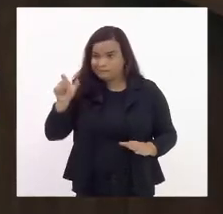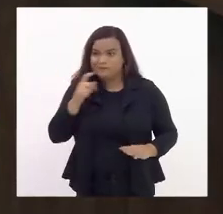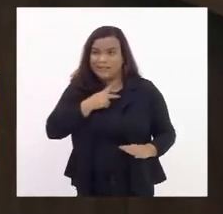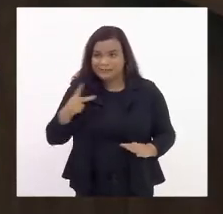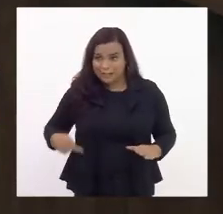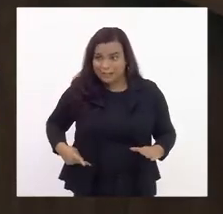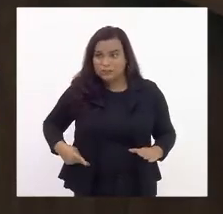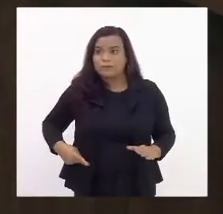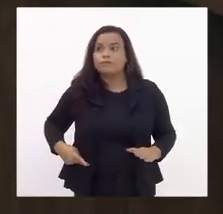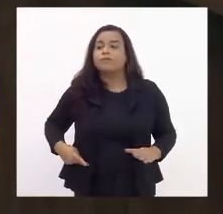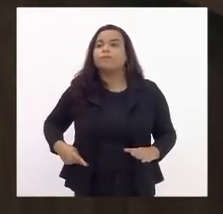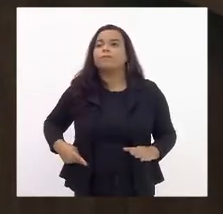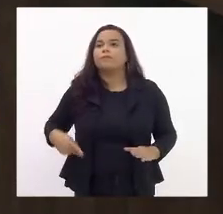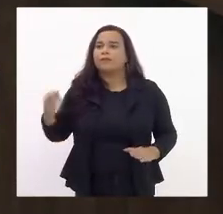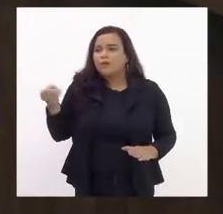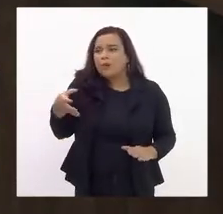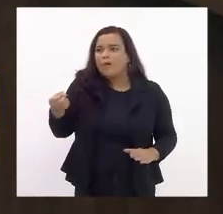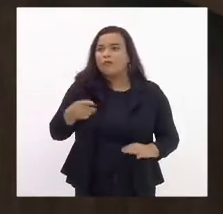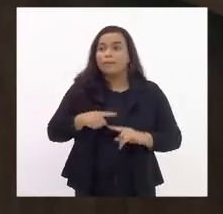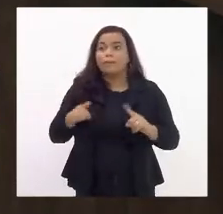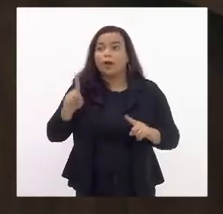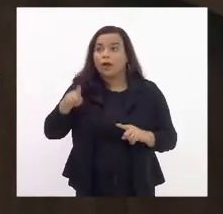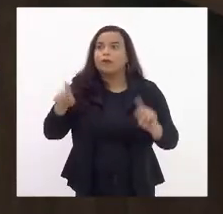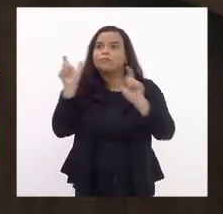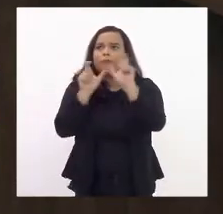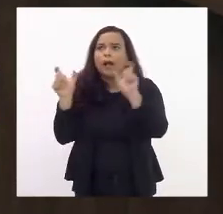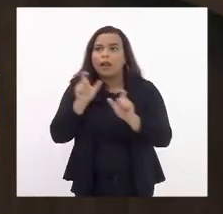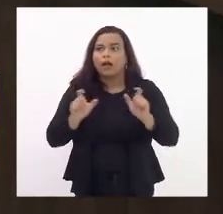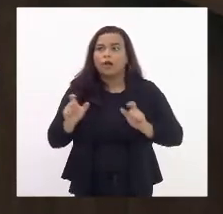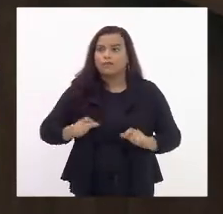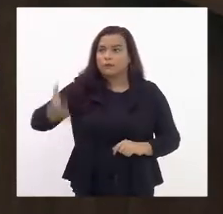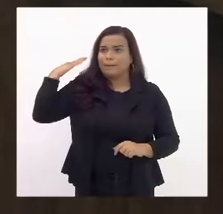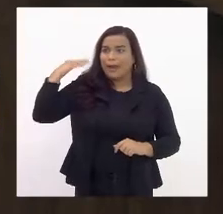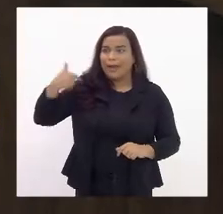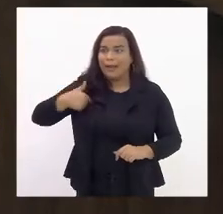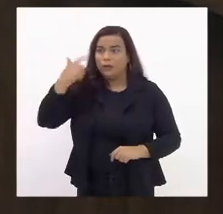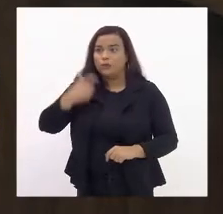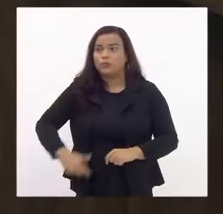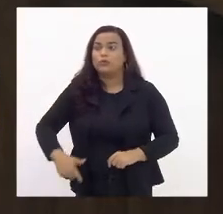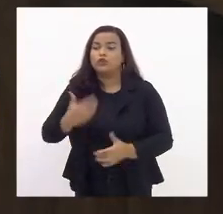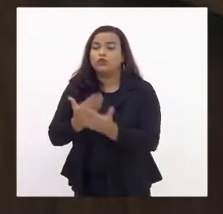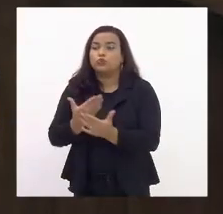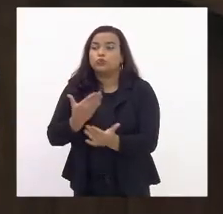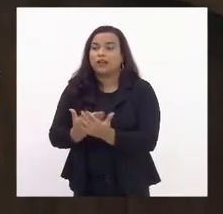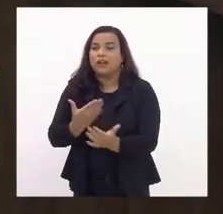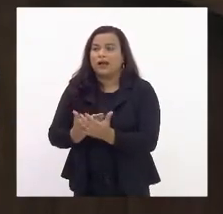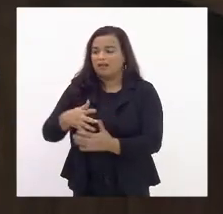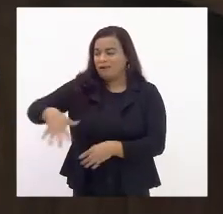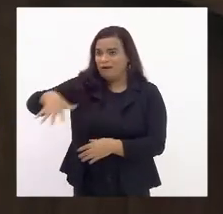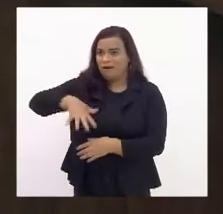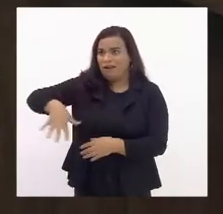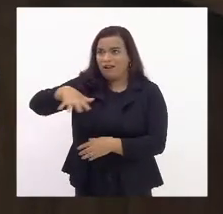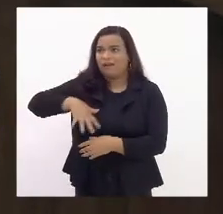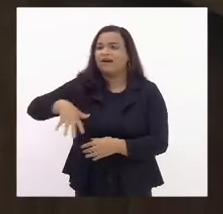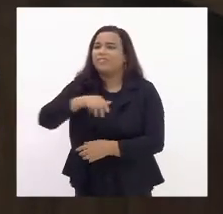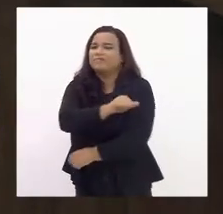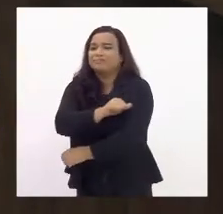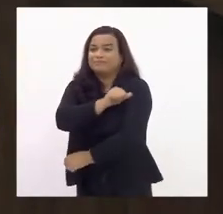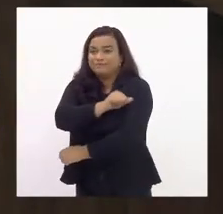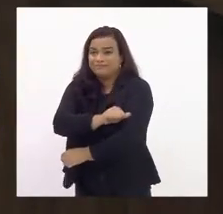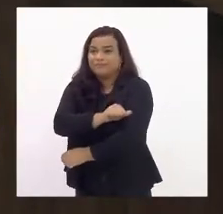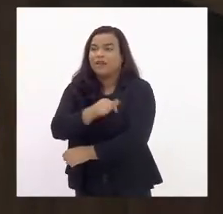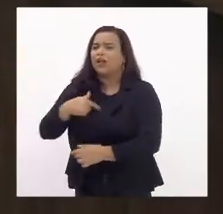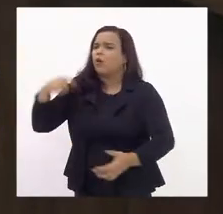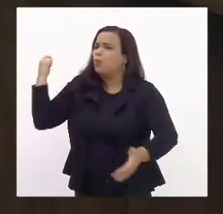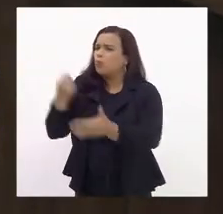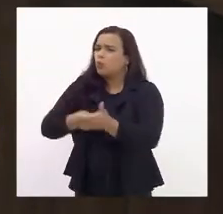são palavras de ordem desde que eu era estudante de enfermagem, que lutava pela saúde, que